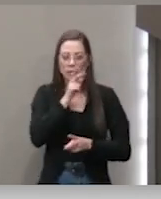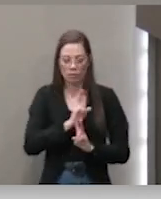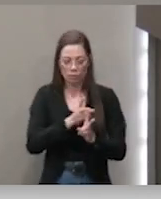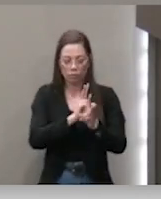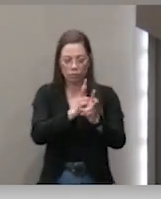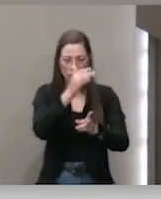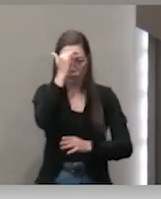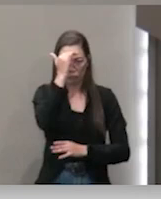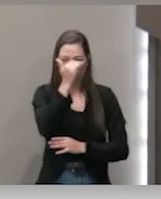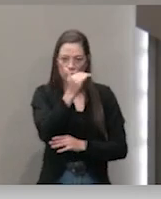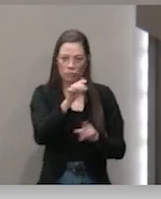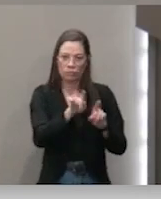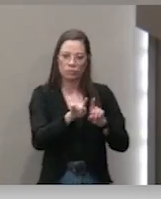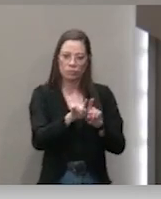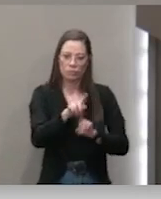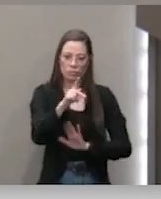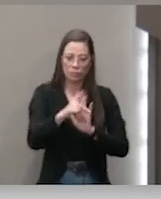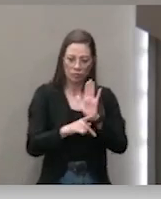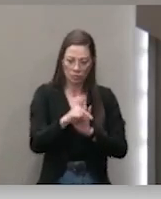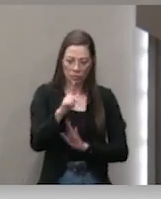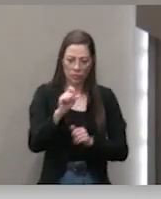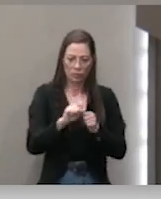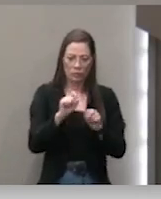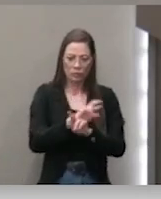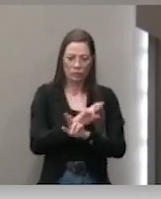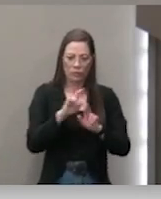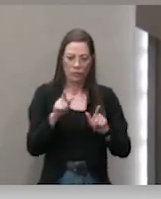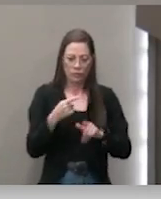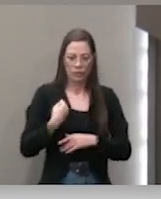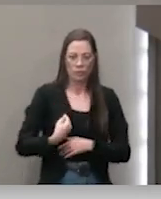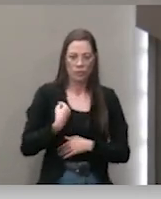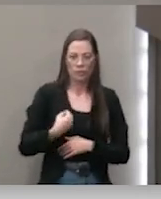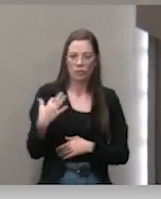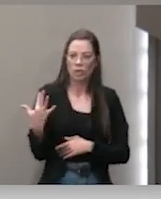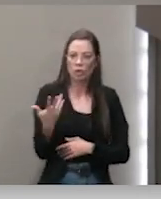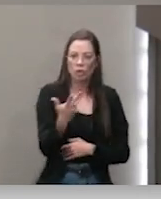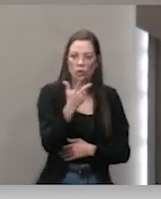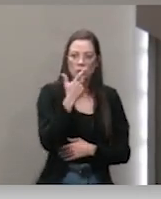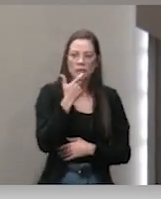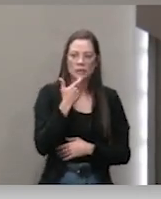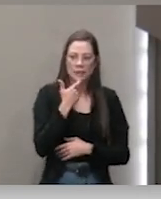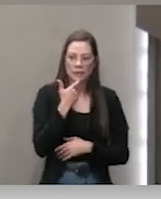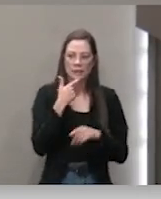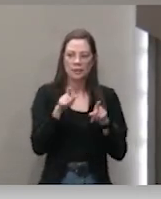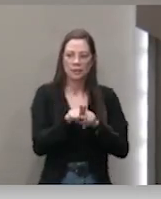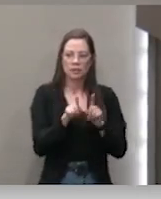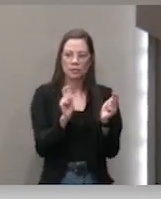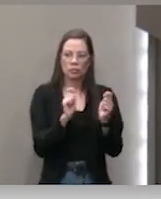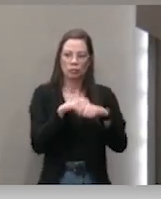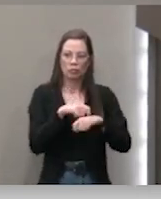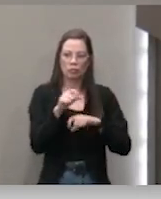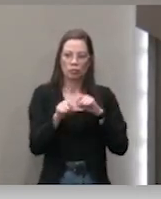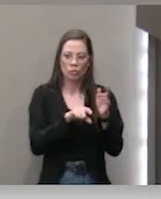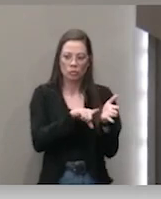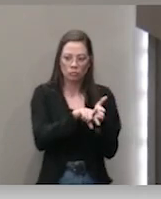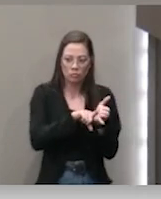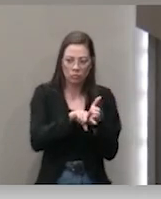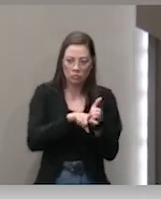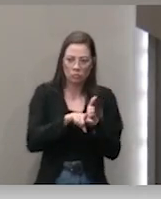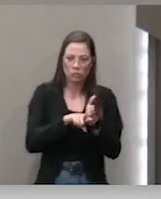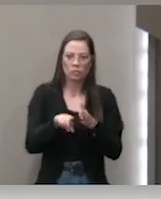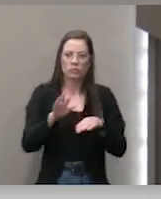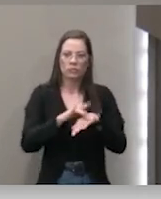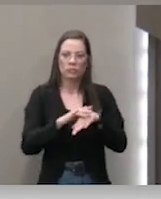programa municipal que está fazendo a diferença na vida de tantas crianças, né? Com a possibilidade de fazer o diagnóstico da